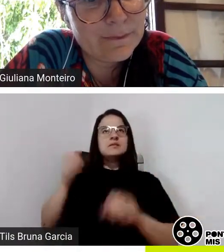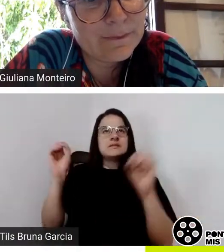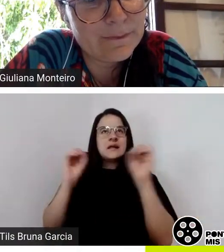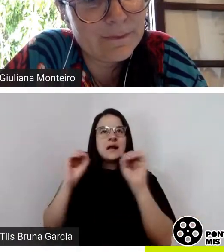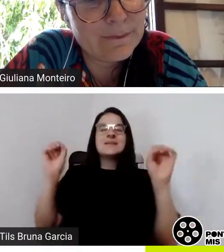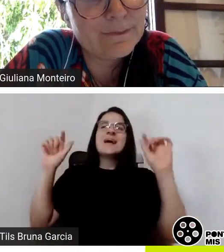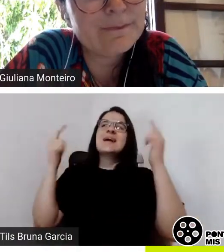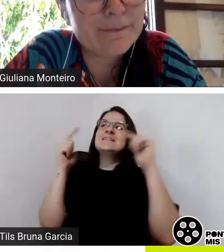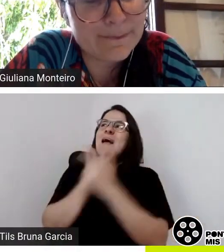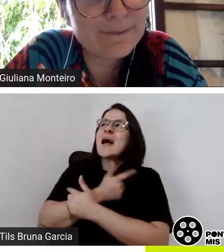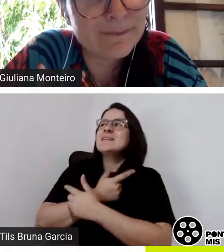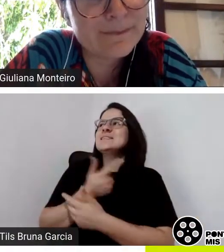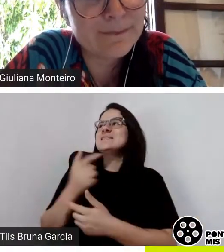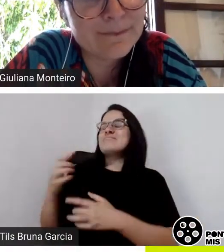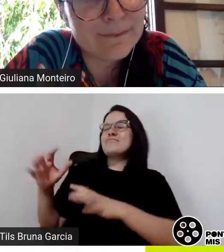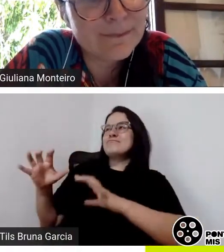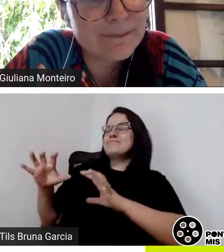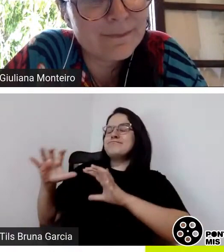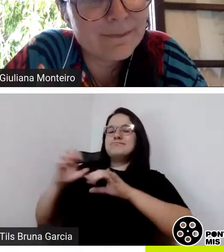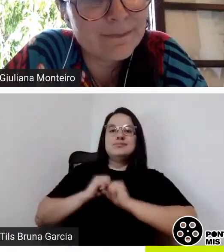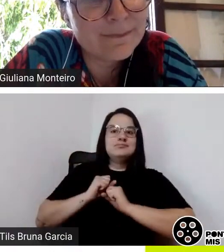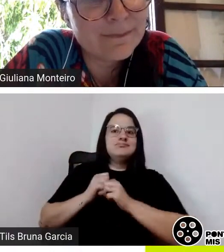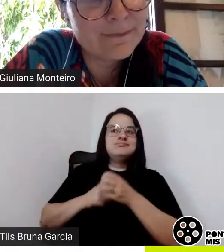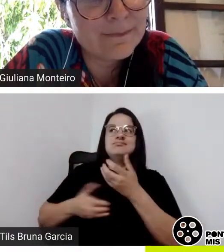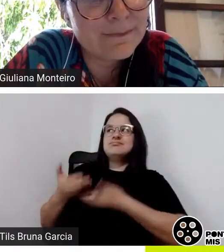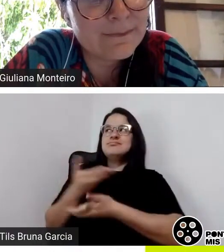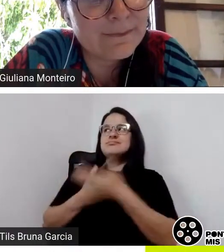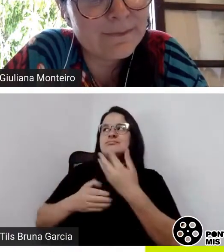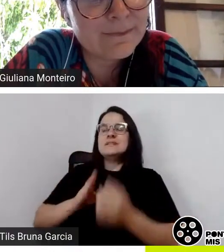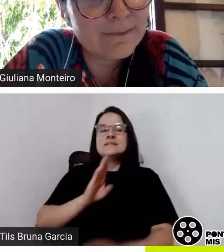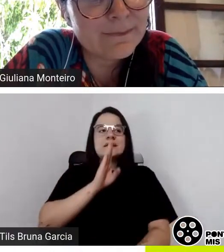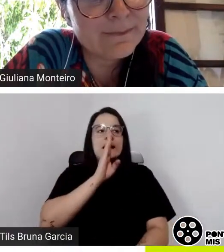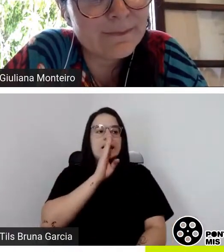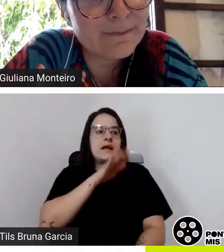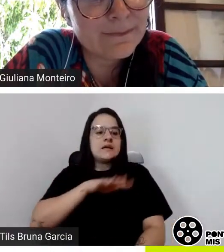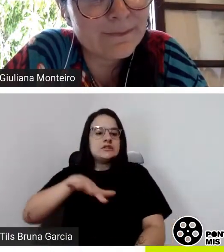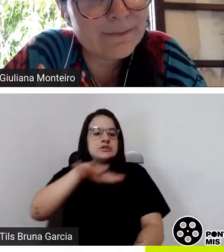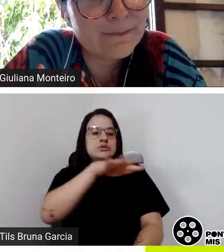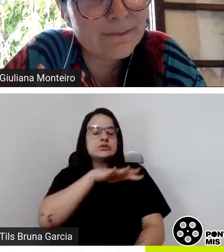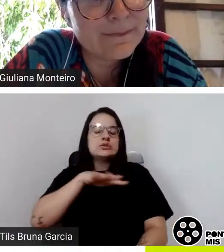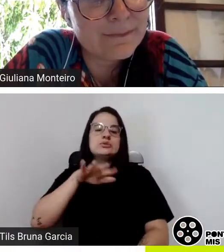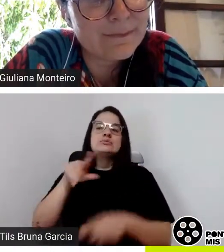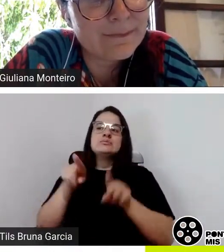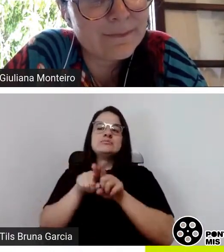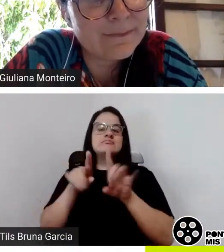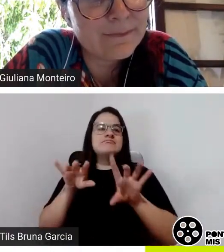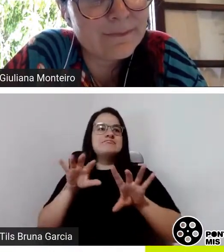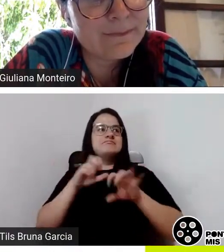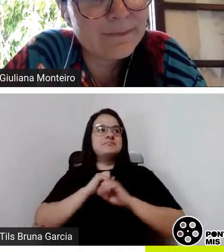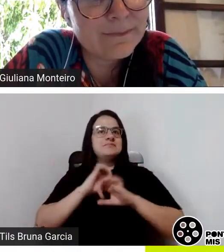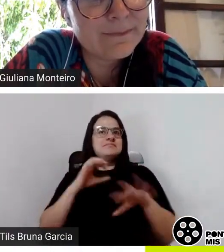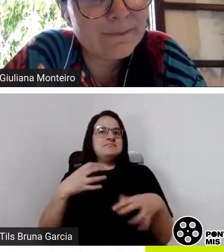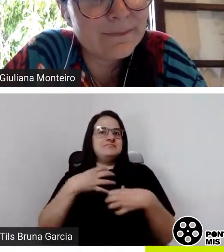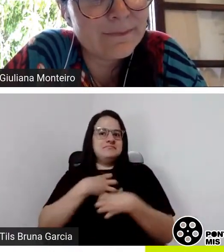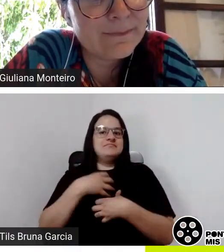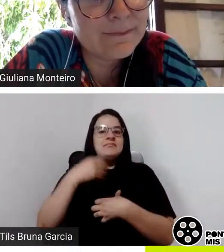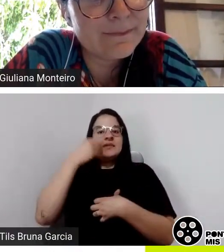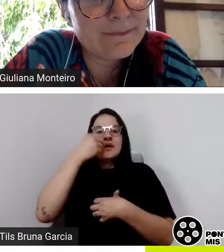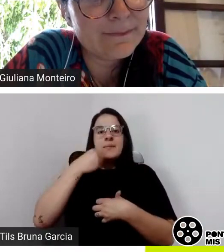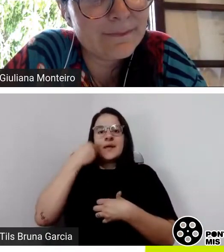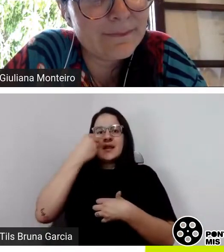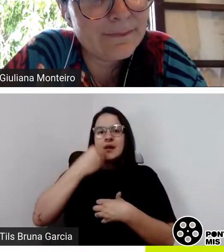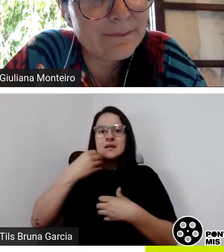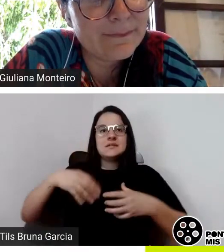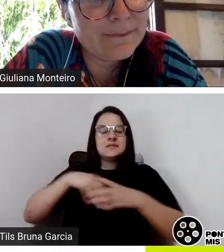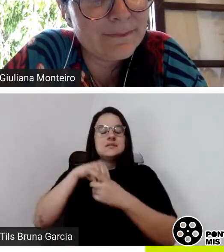risada dos outros é envolvente, o silêncio coletivo é comovente. Então, a experiência de uma sala de